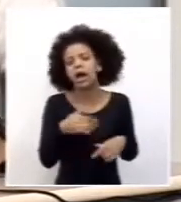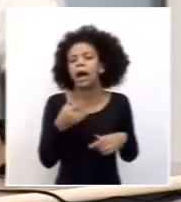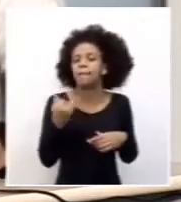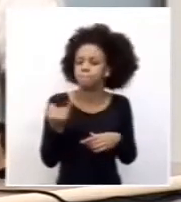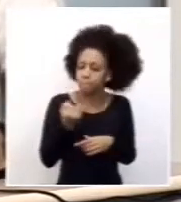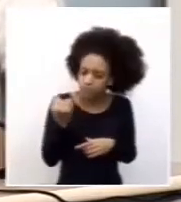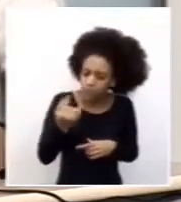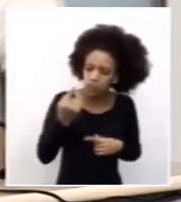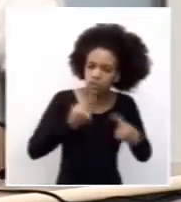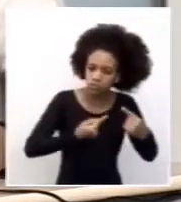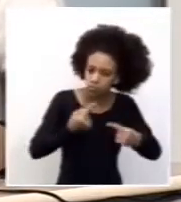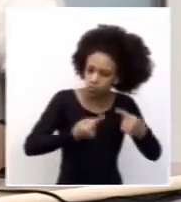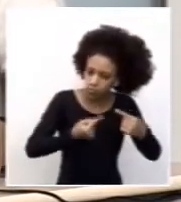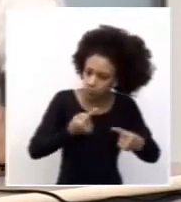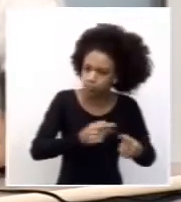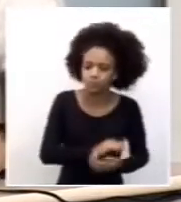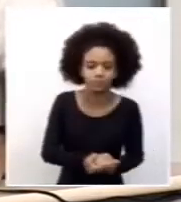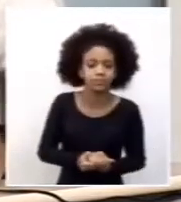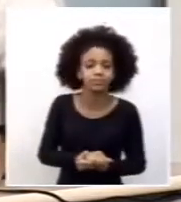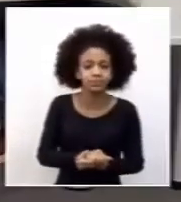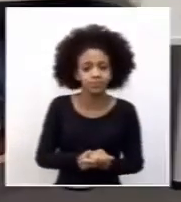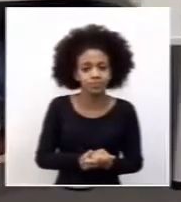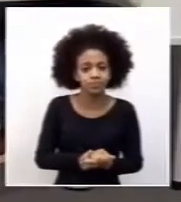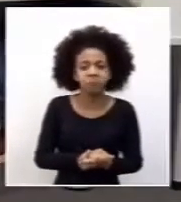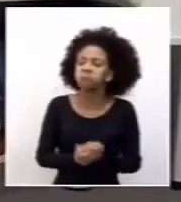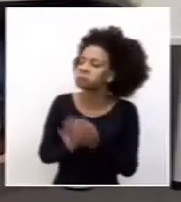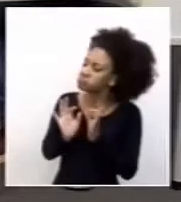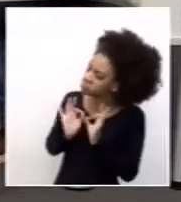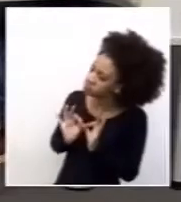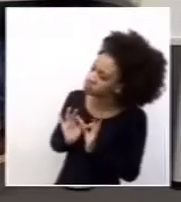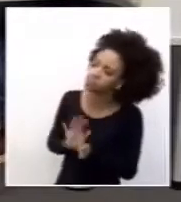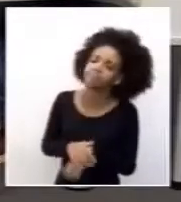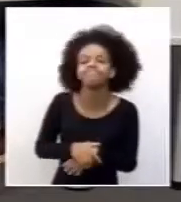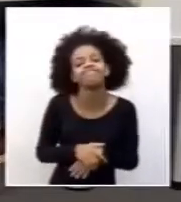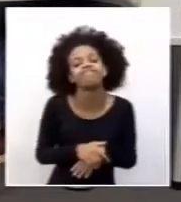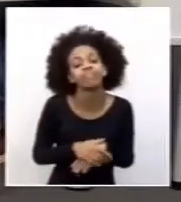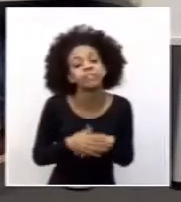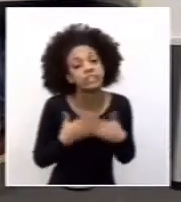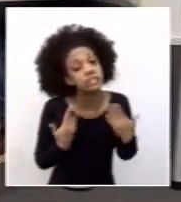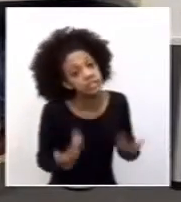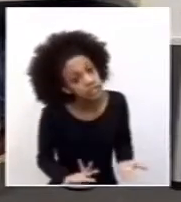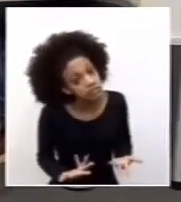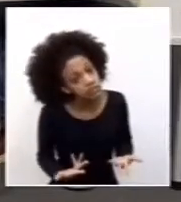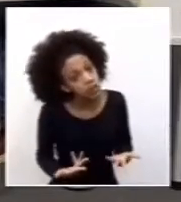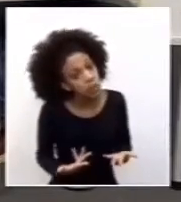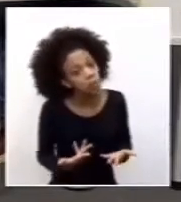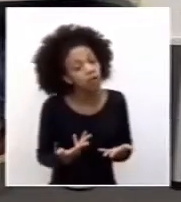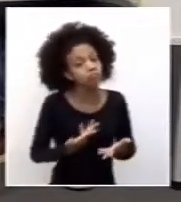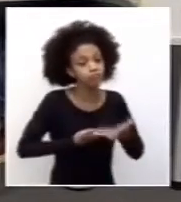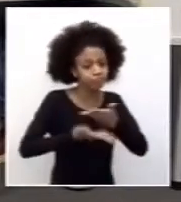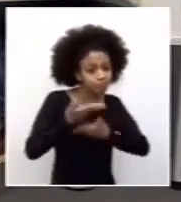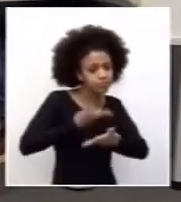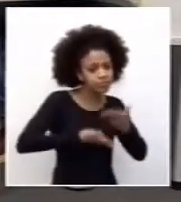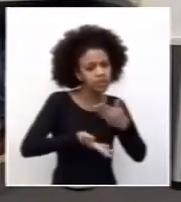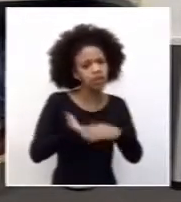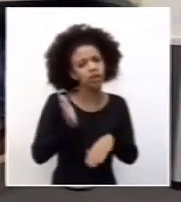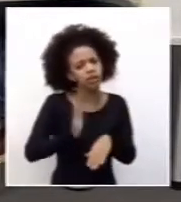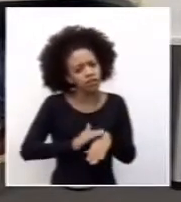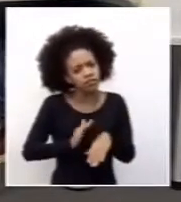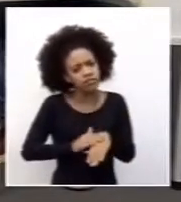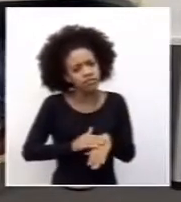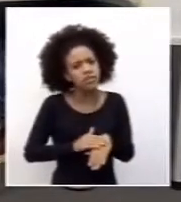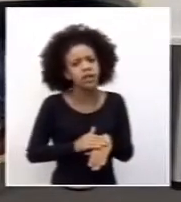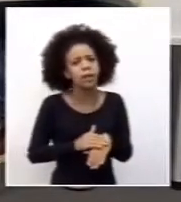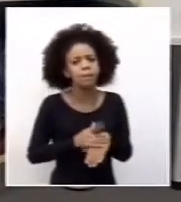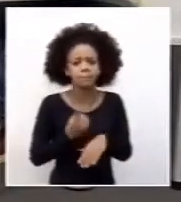tem essa discussão. Tá? Perfeito, Bruno. Então, diante dessas considerações, né, vamos fazer mais uma atividade,